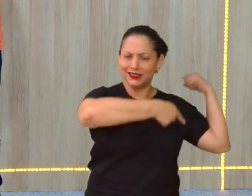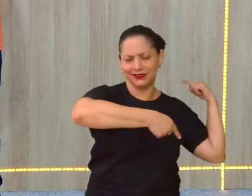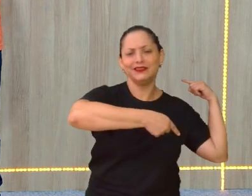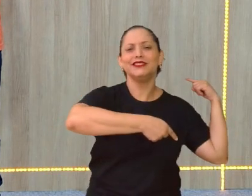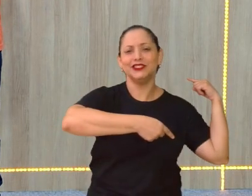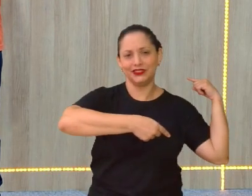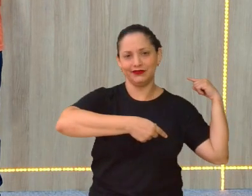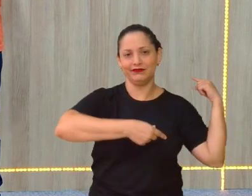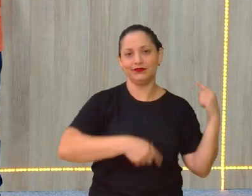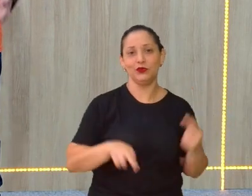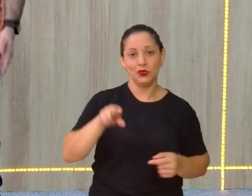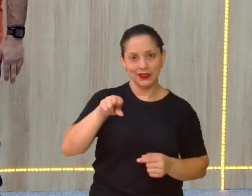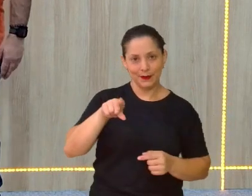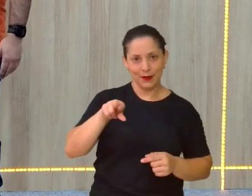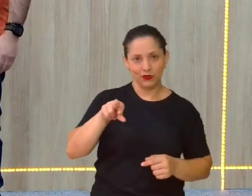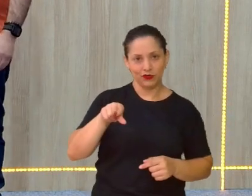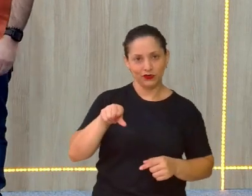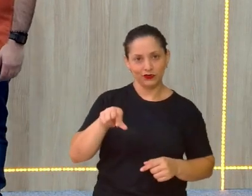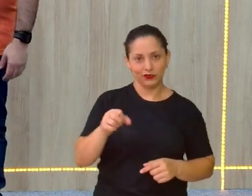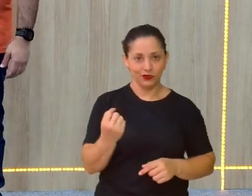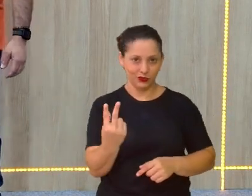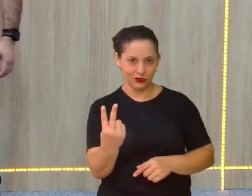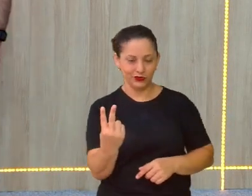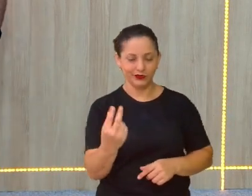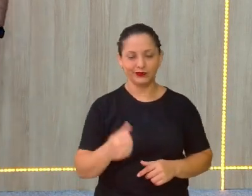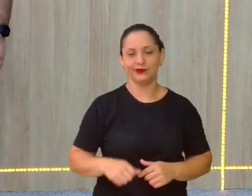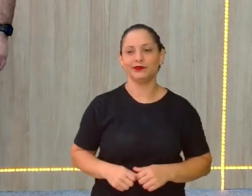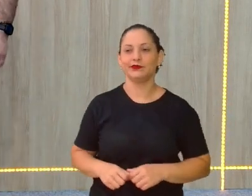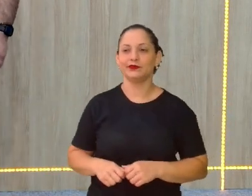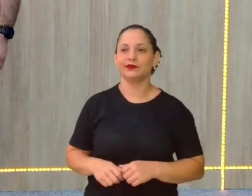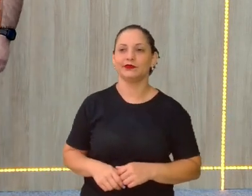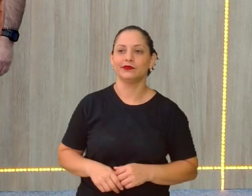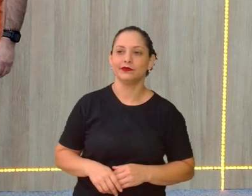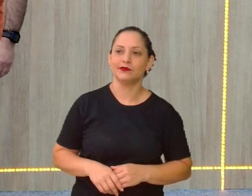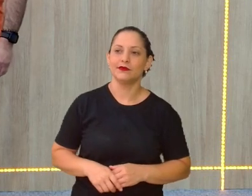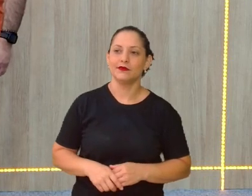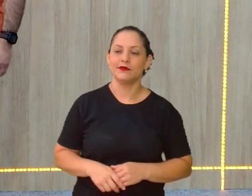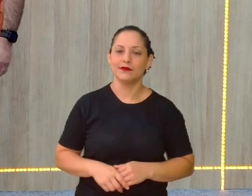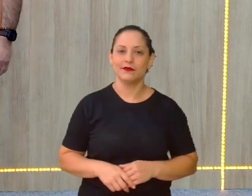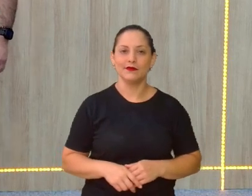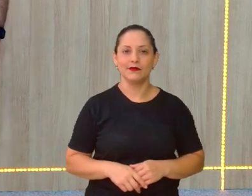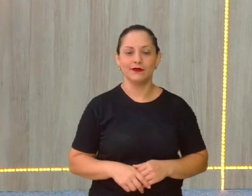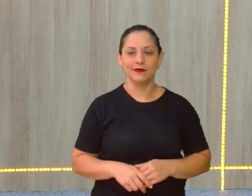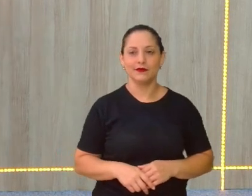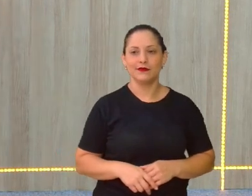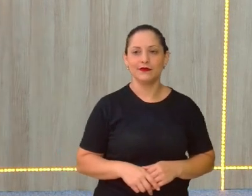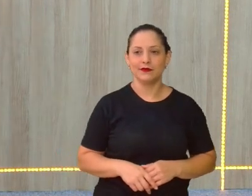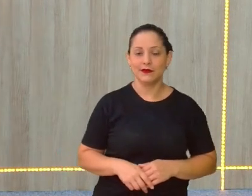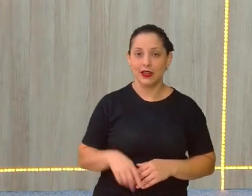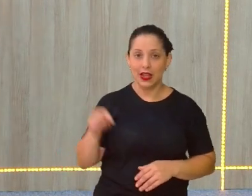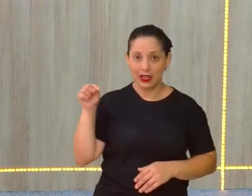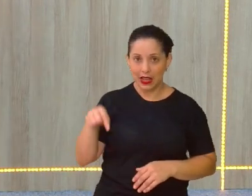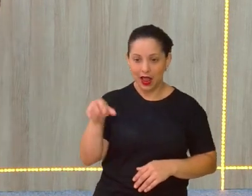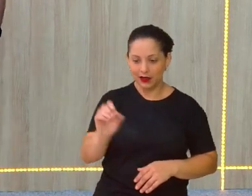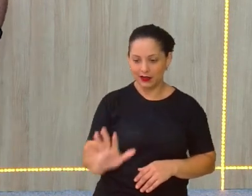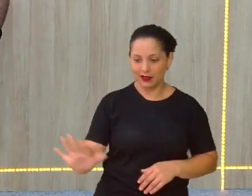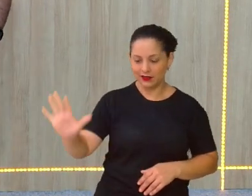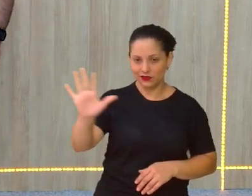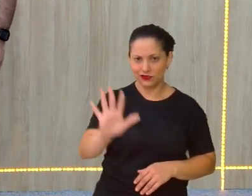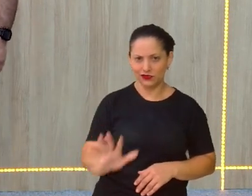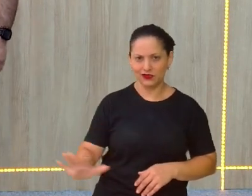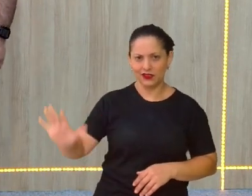ali pelos irmãos Rômulo e Remo, né? Então, eles utilizavam naquela região